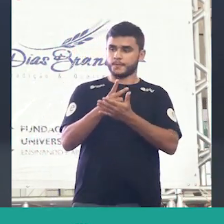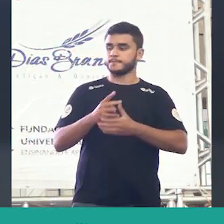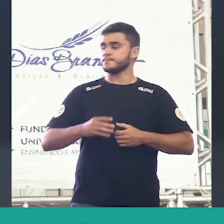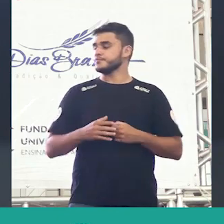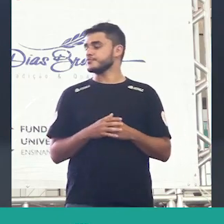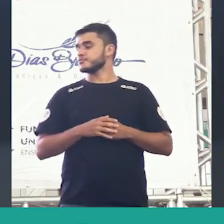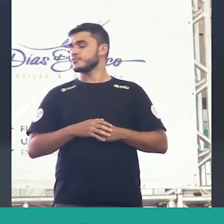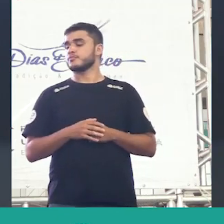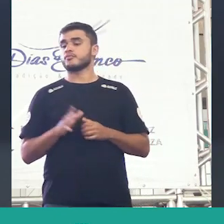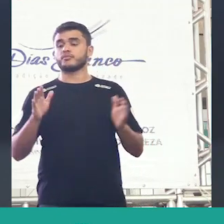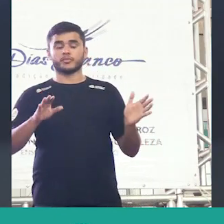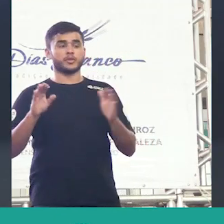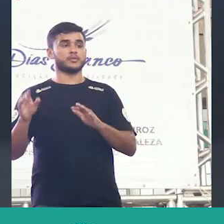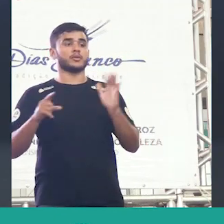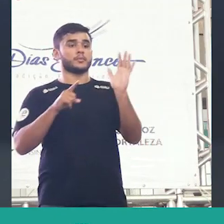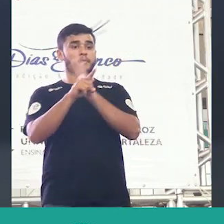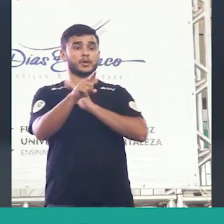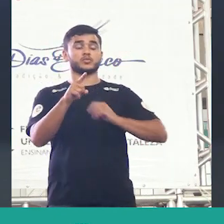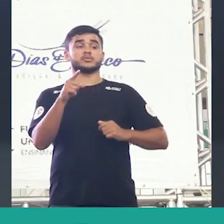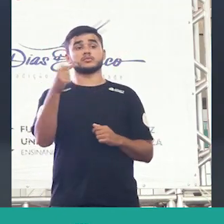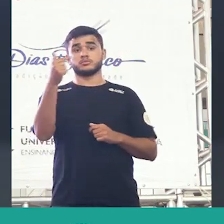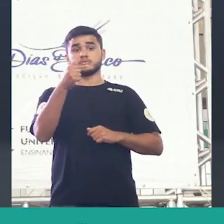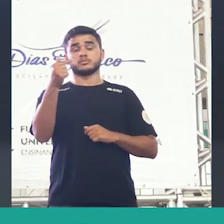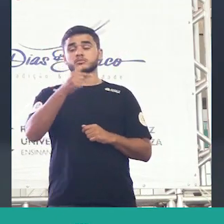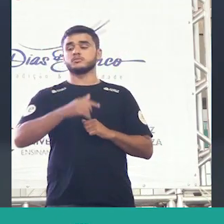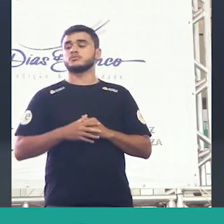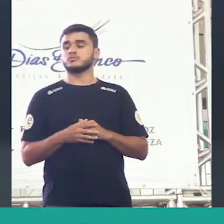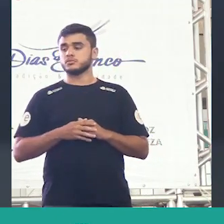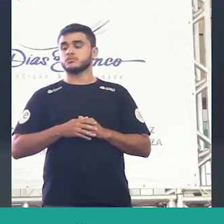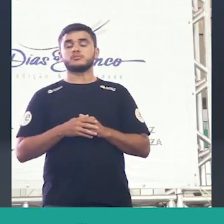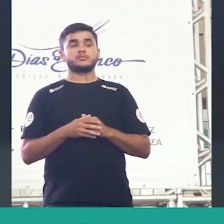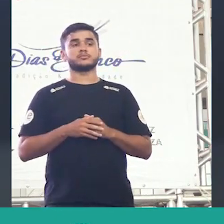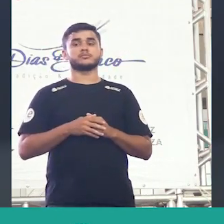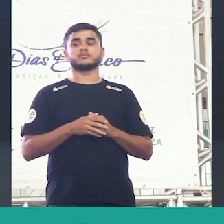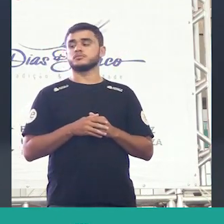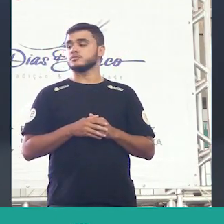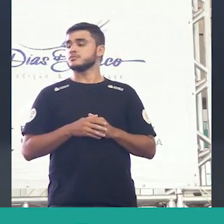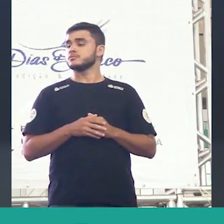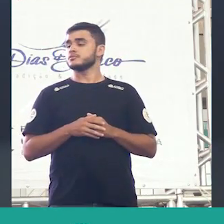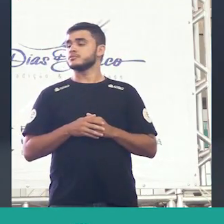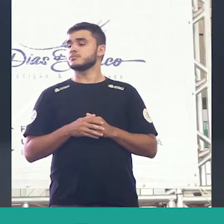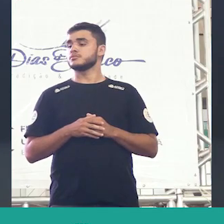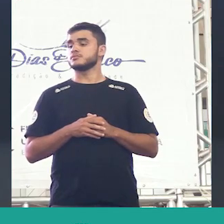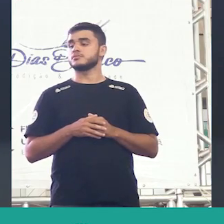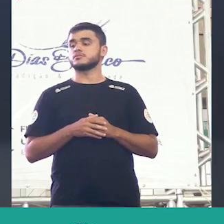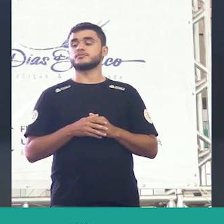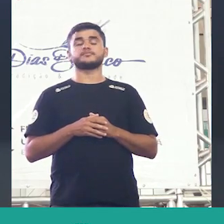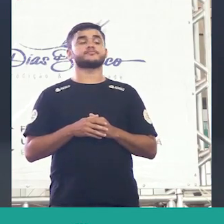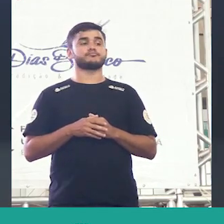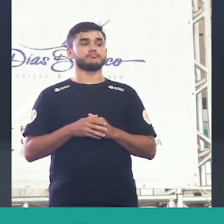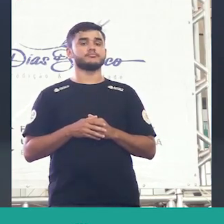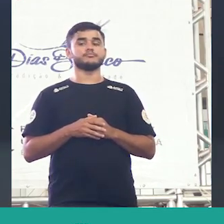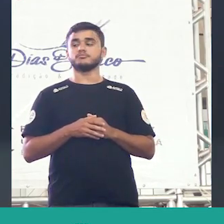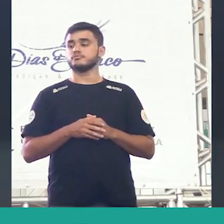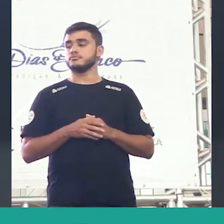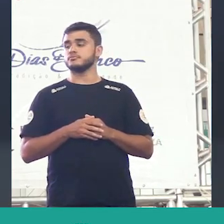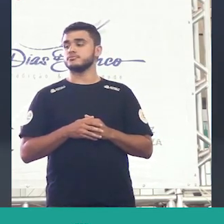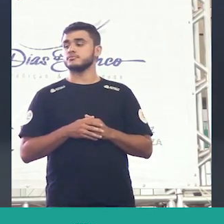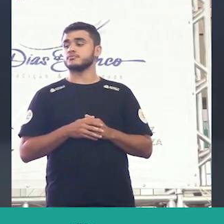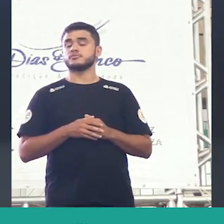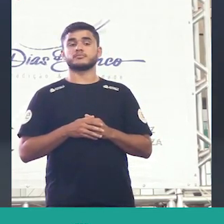Certo. Olha que questão legal, pessoal, essa daí, ó. Olha que questão legal. Vamos lá. Presta